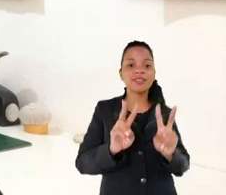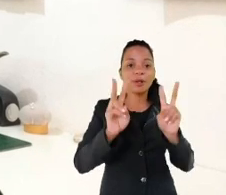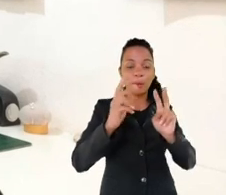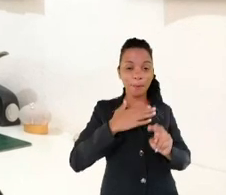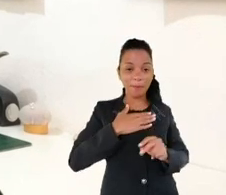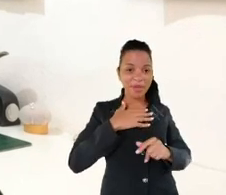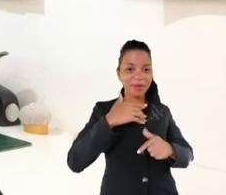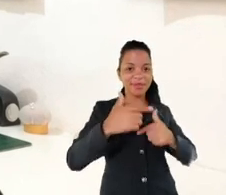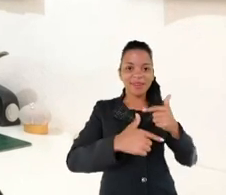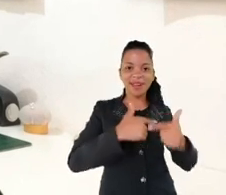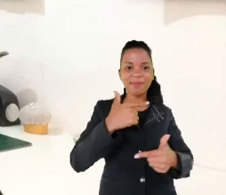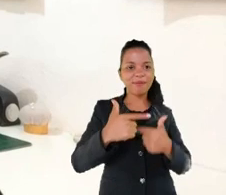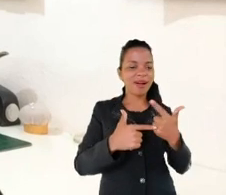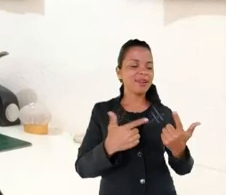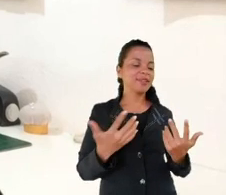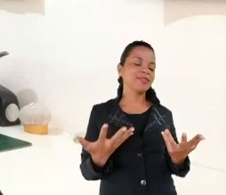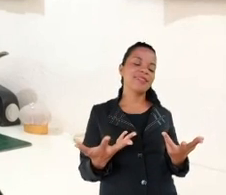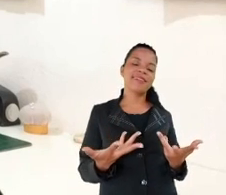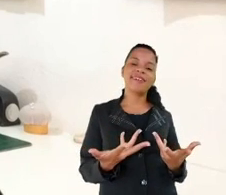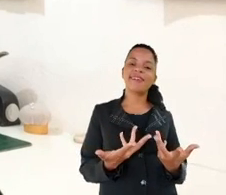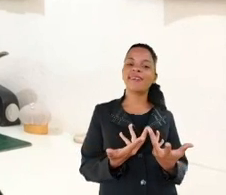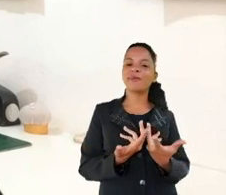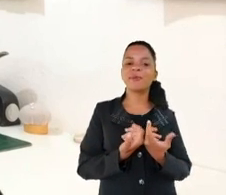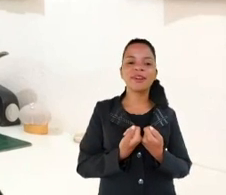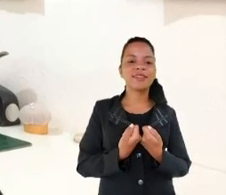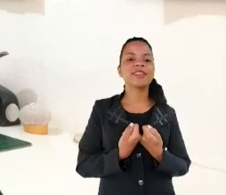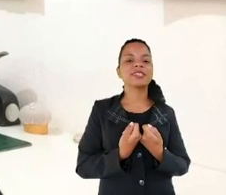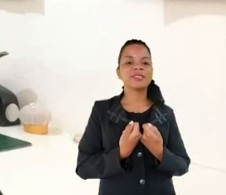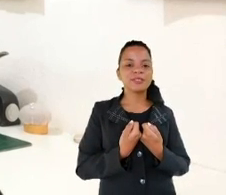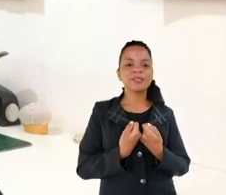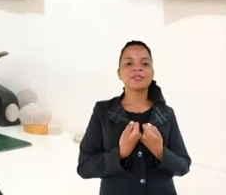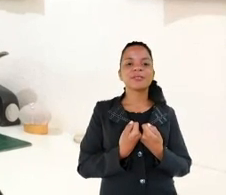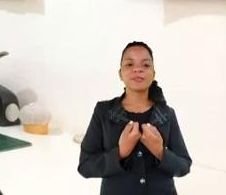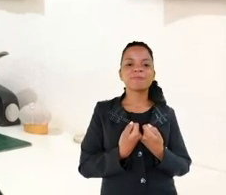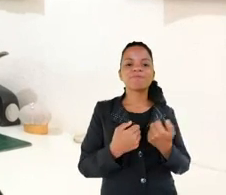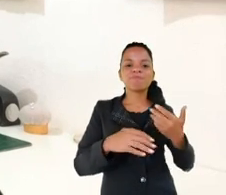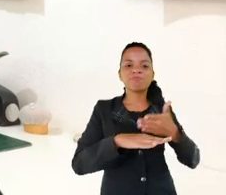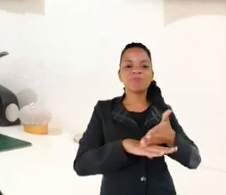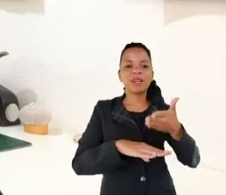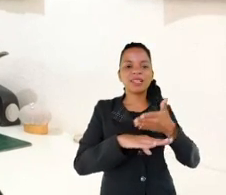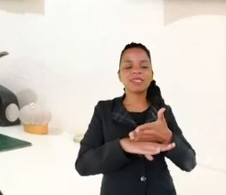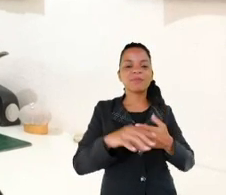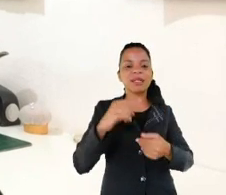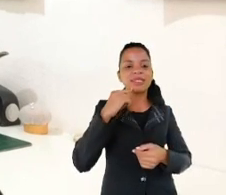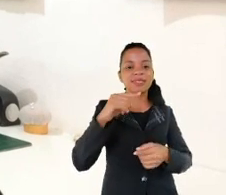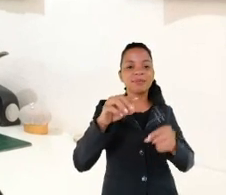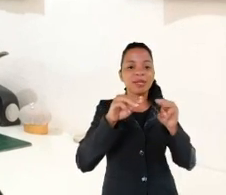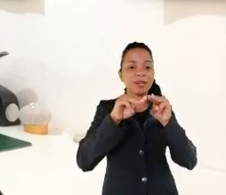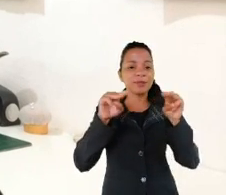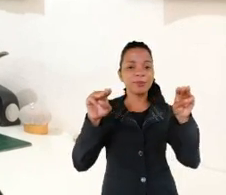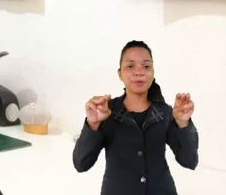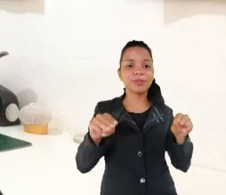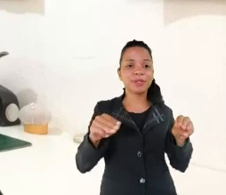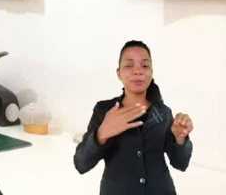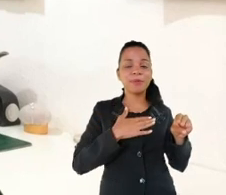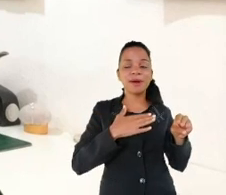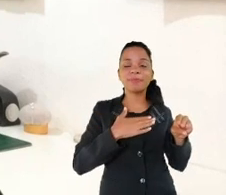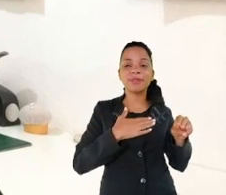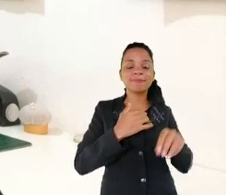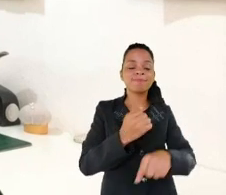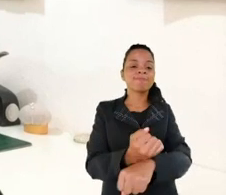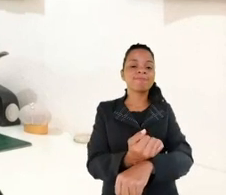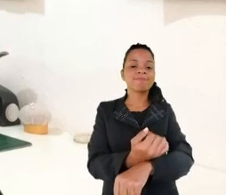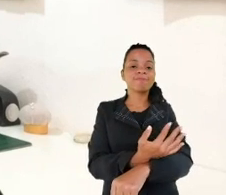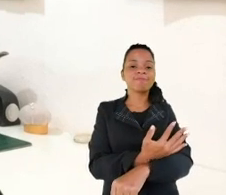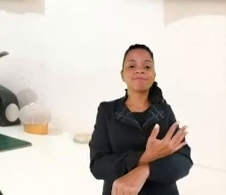ele, é um grande privilégio. E participar da Semana dos Museus, para mim, é muito emocionante, porque eu sou uma pessoa que